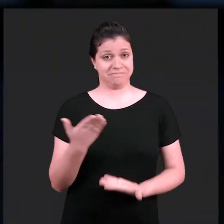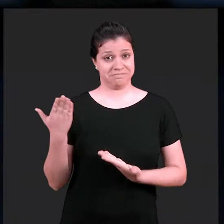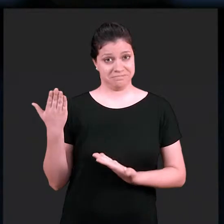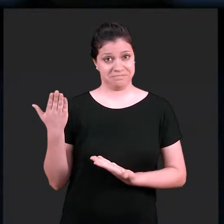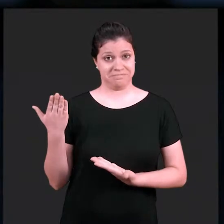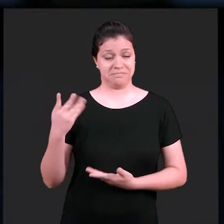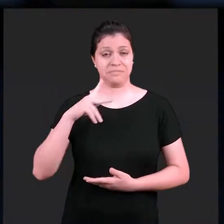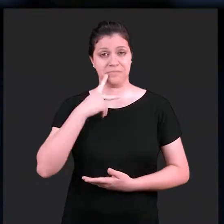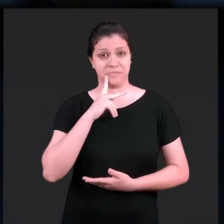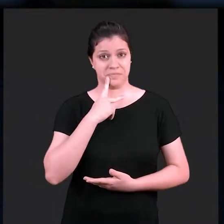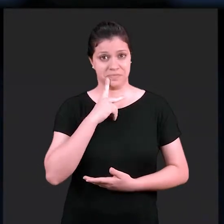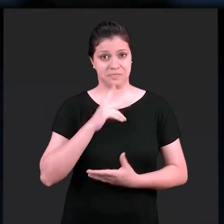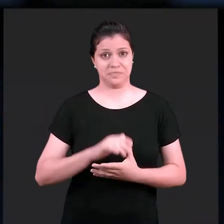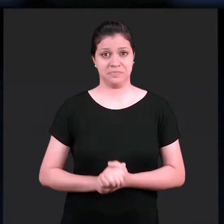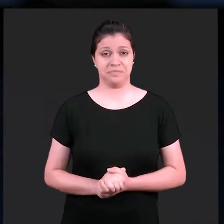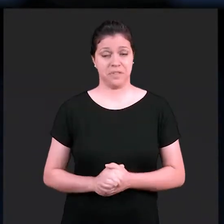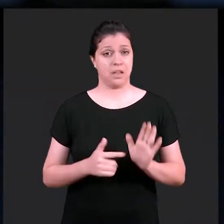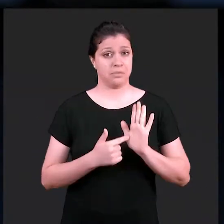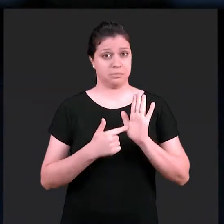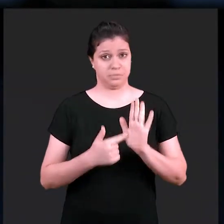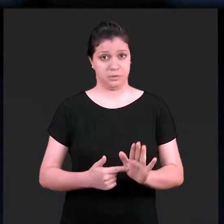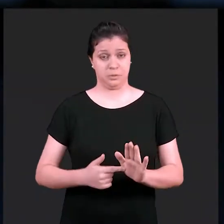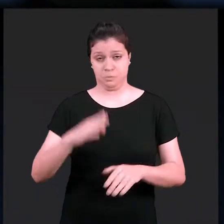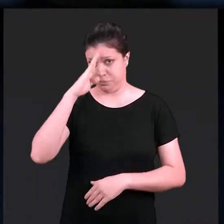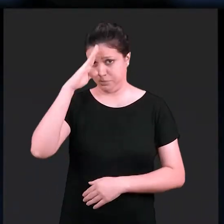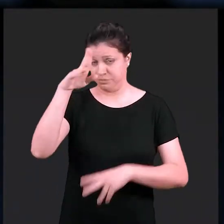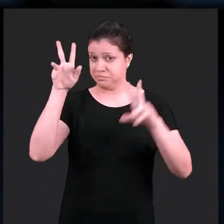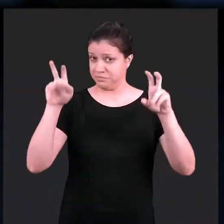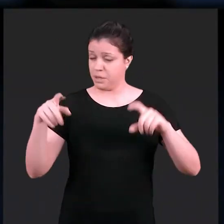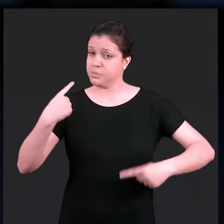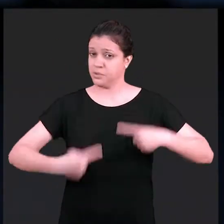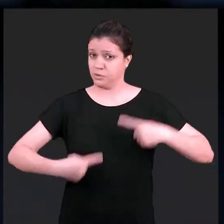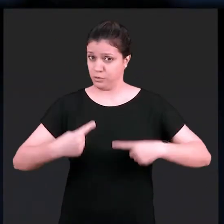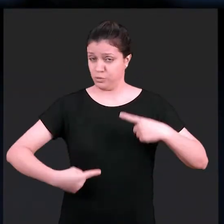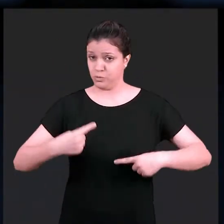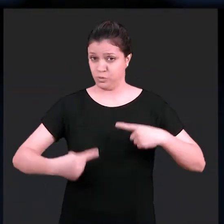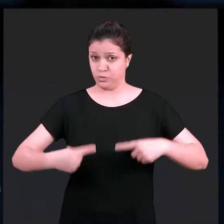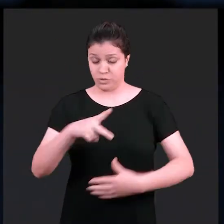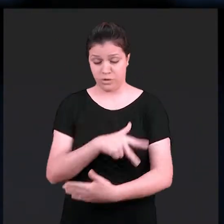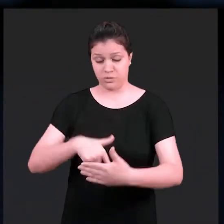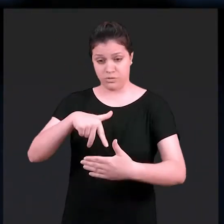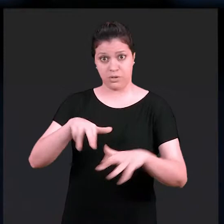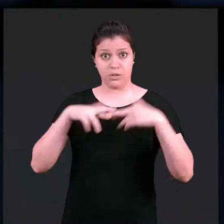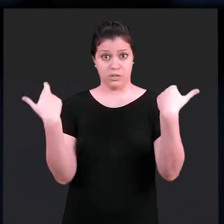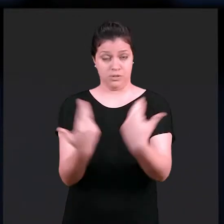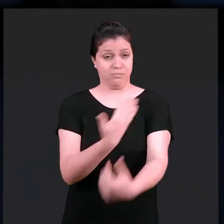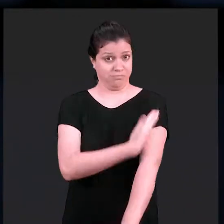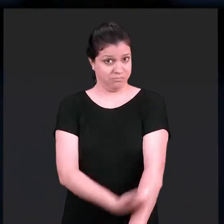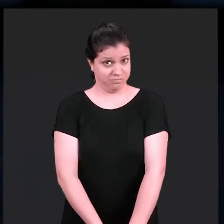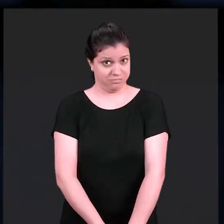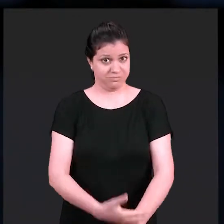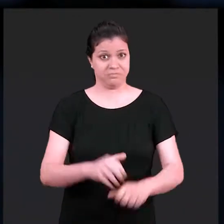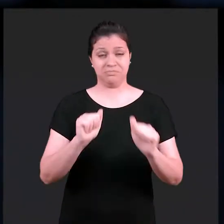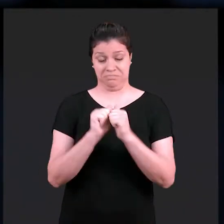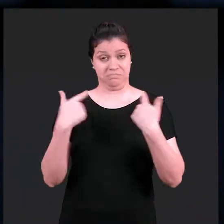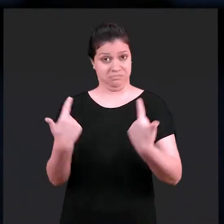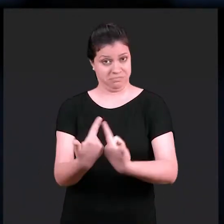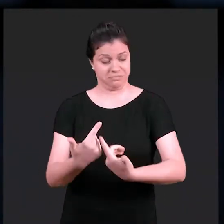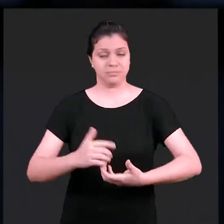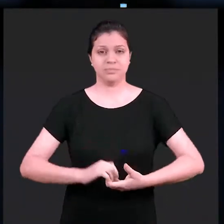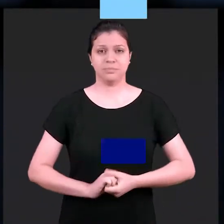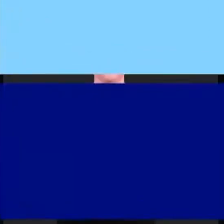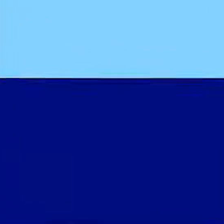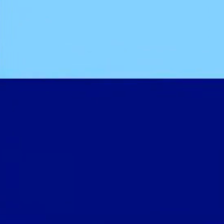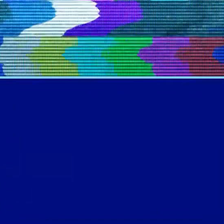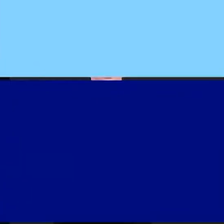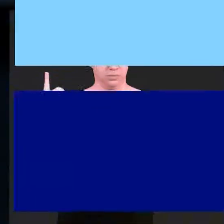Olá, eu sou Alessandro Perim e apresento os principais assuntos debatidos na tribuna durante as sessões plenárias da Assembleia